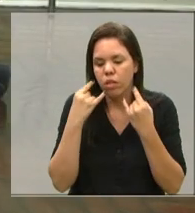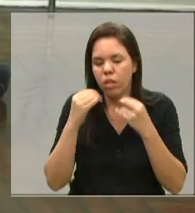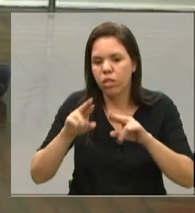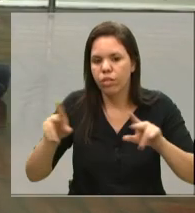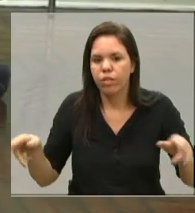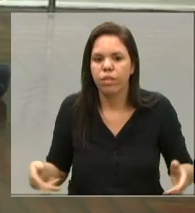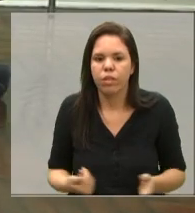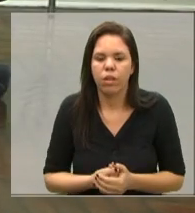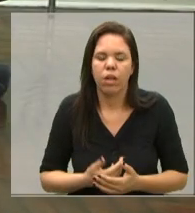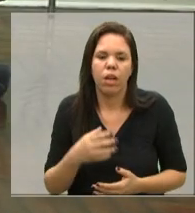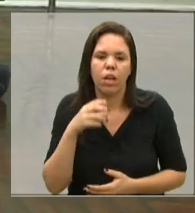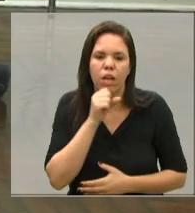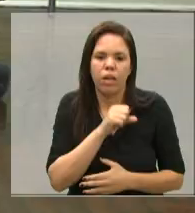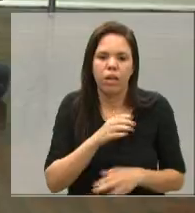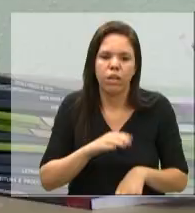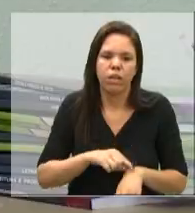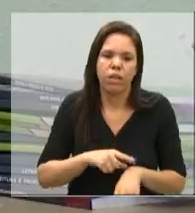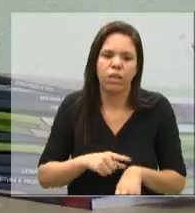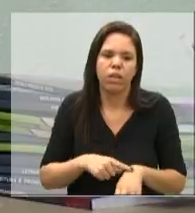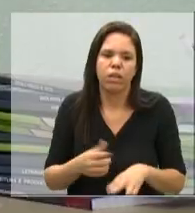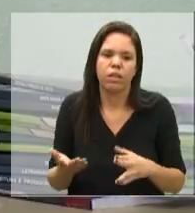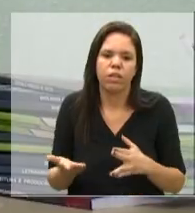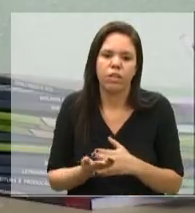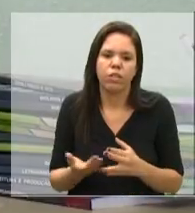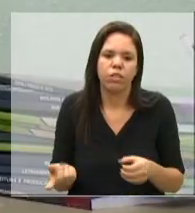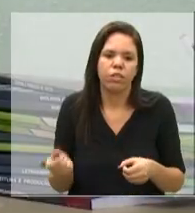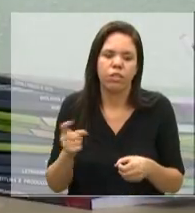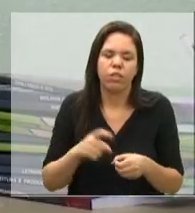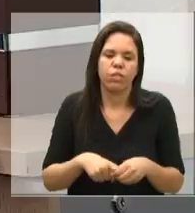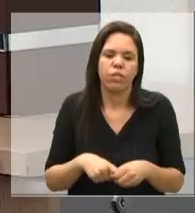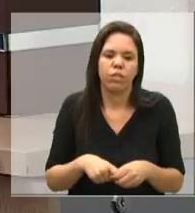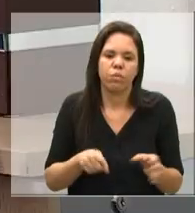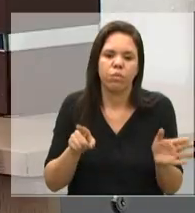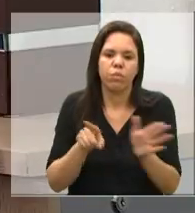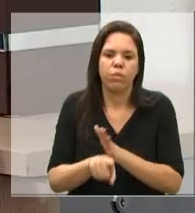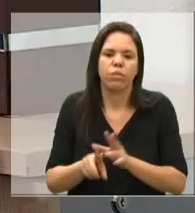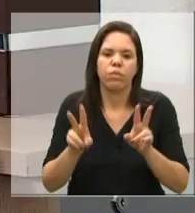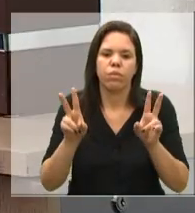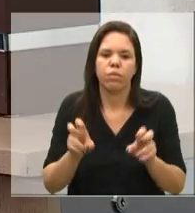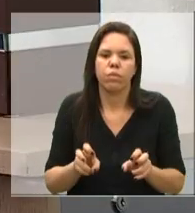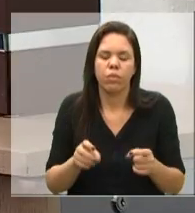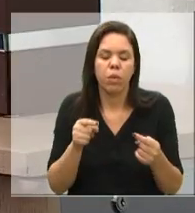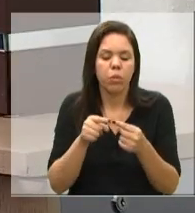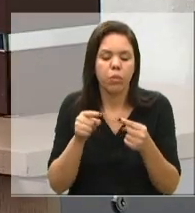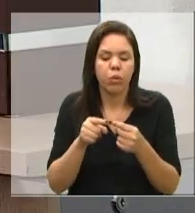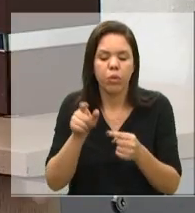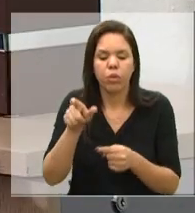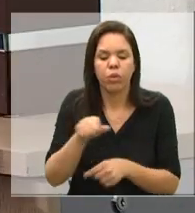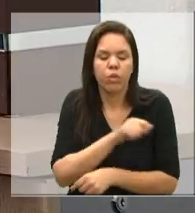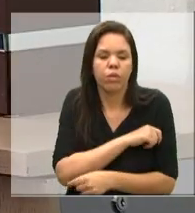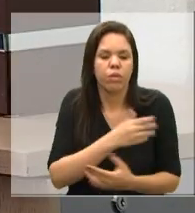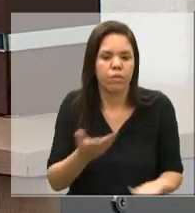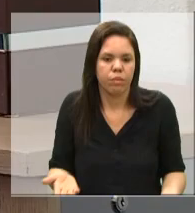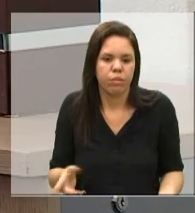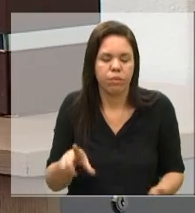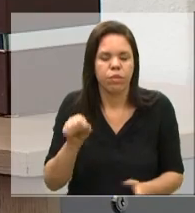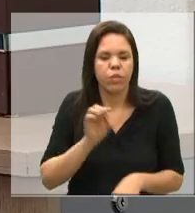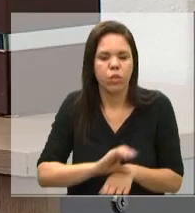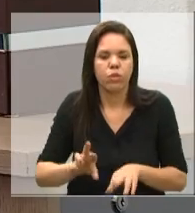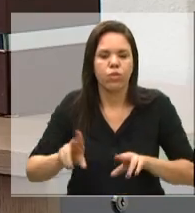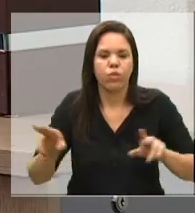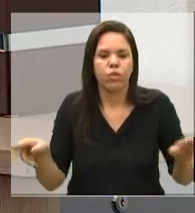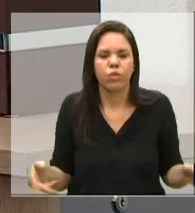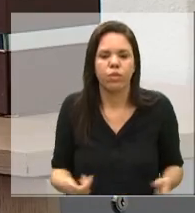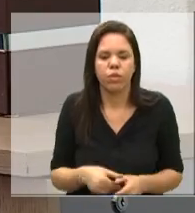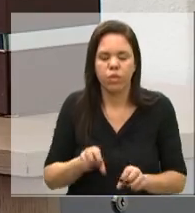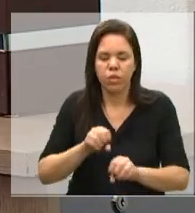Olha, Fátima, né? A gente vai dar um tempinho agora, que daqui a pouquinho eu vou voltar para perguntar sobre o perfil desses alunos aí que escolhem esse tipo de